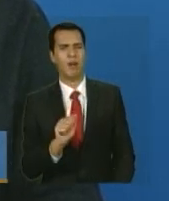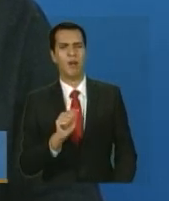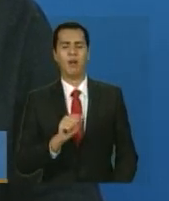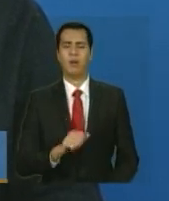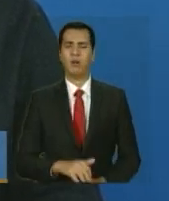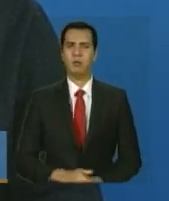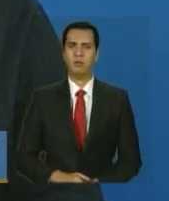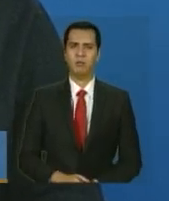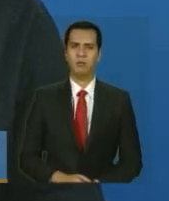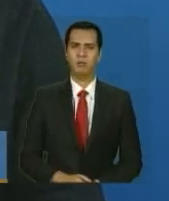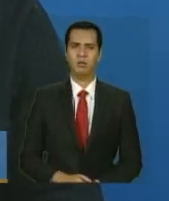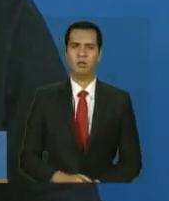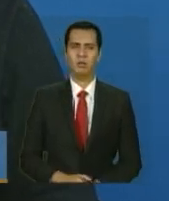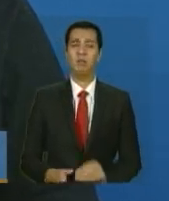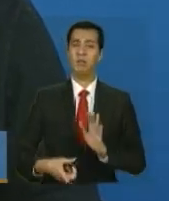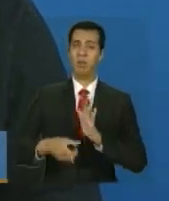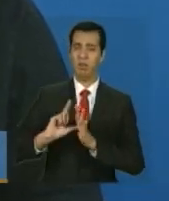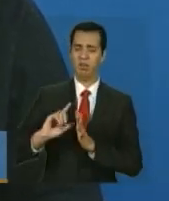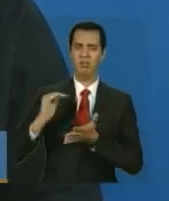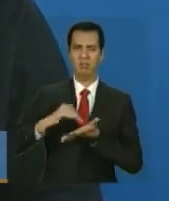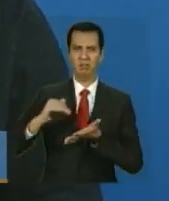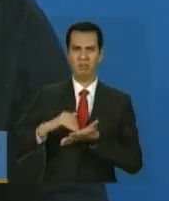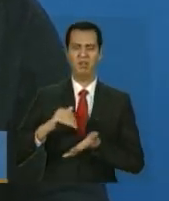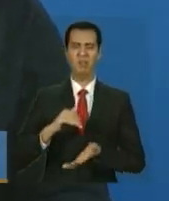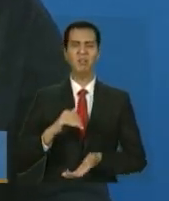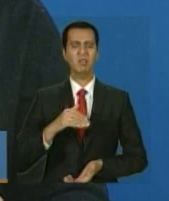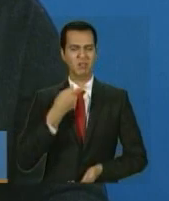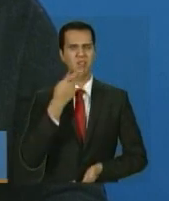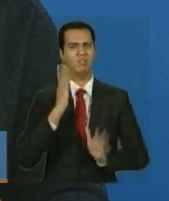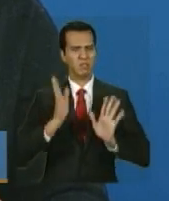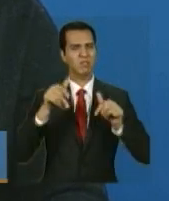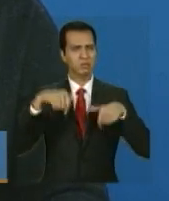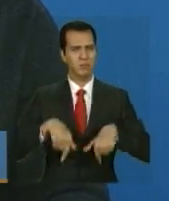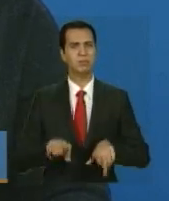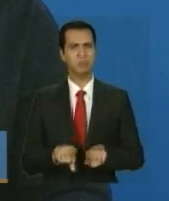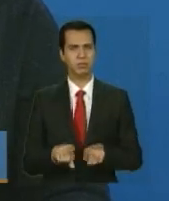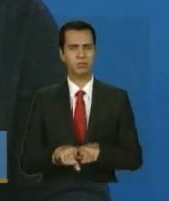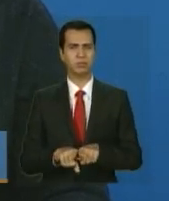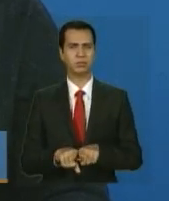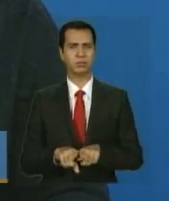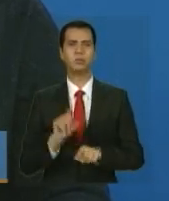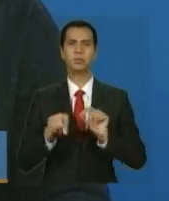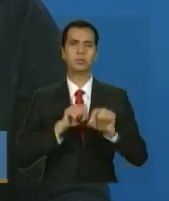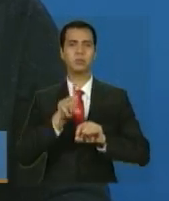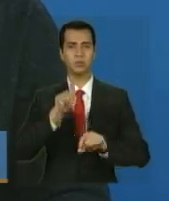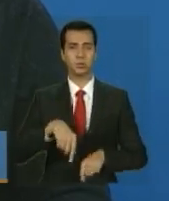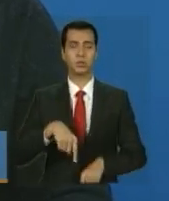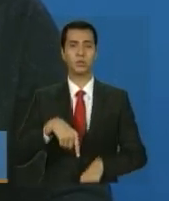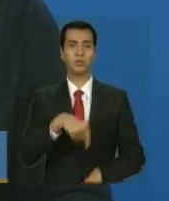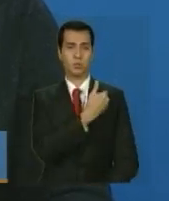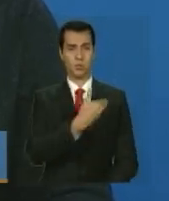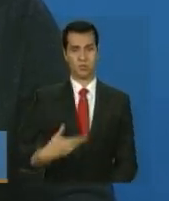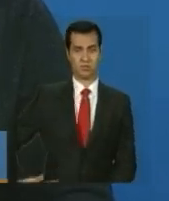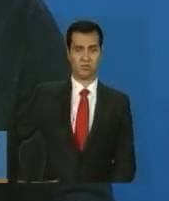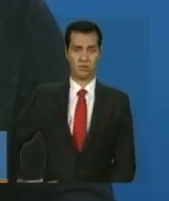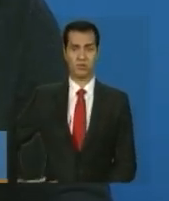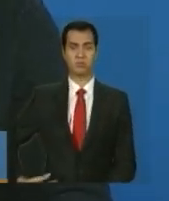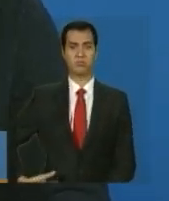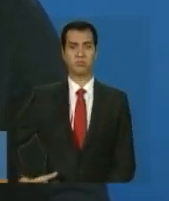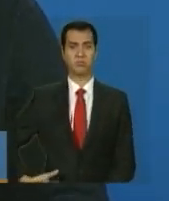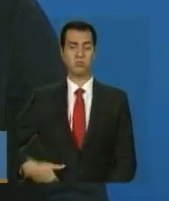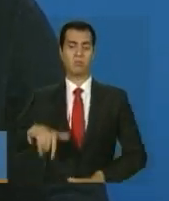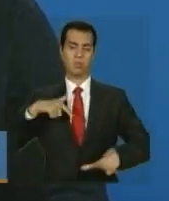Que é exatamente o poder público saindo do seu ambiente de trabalho e